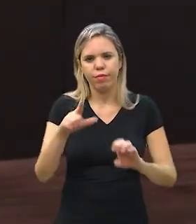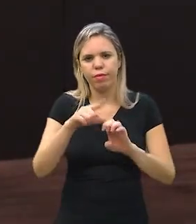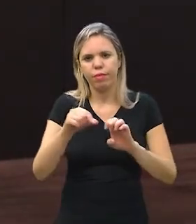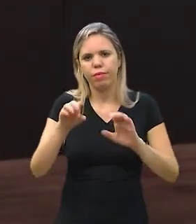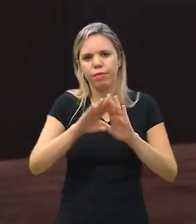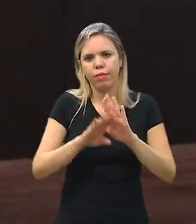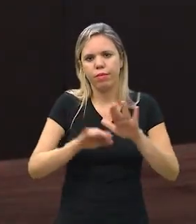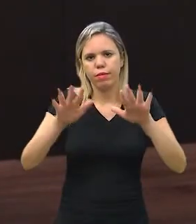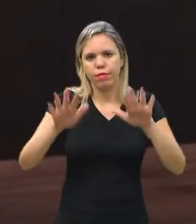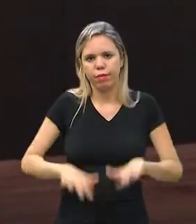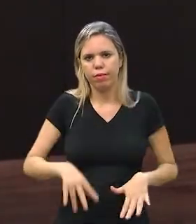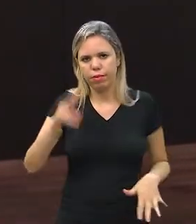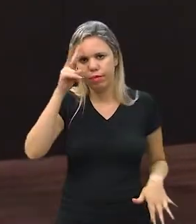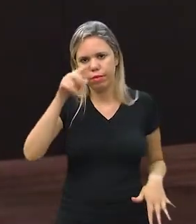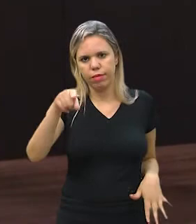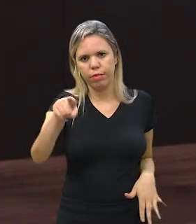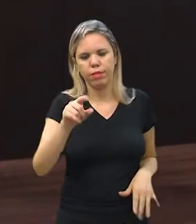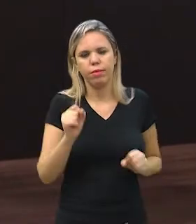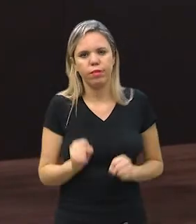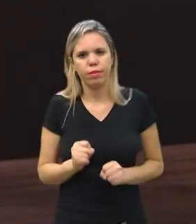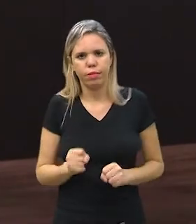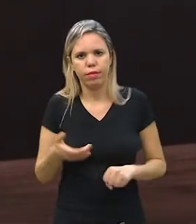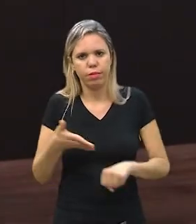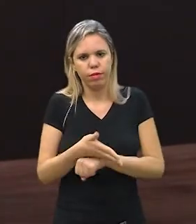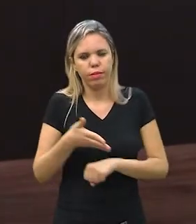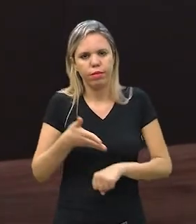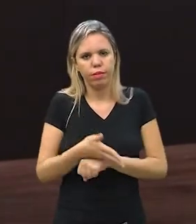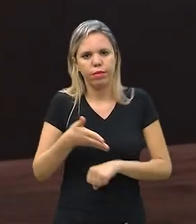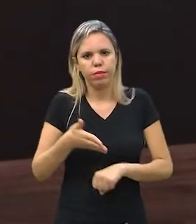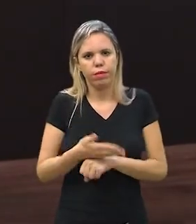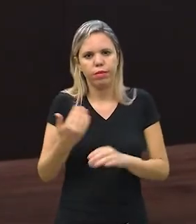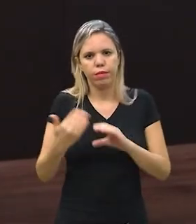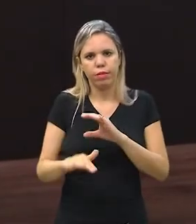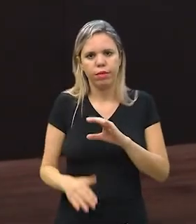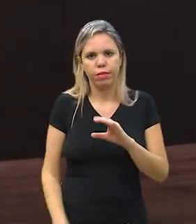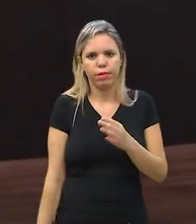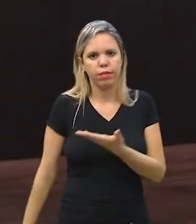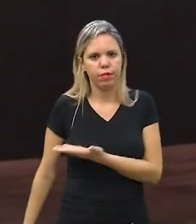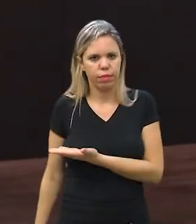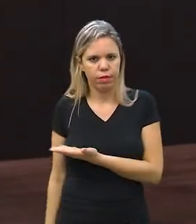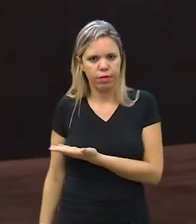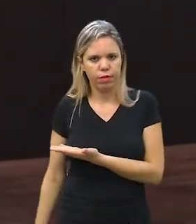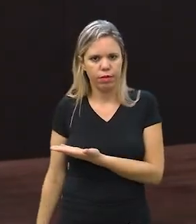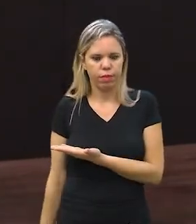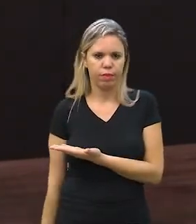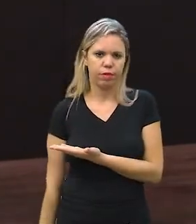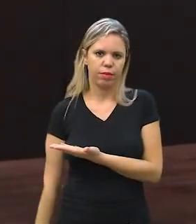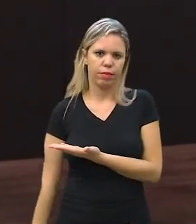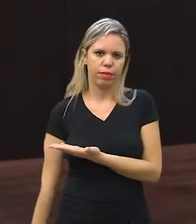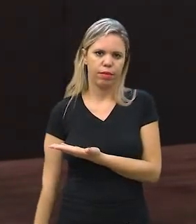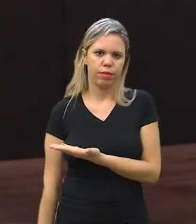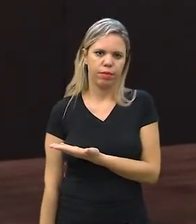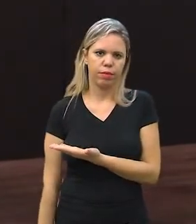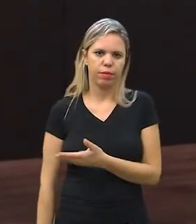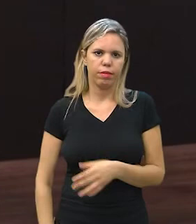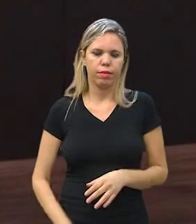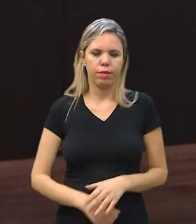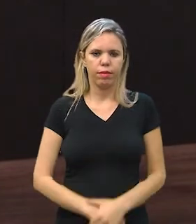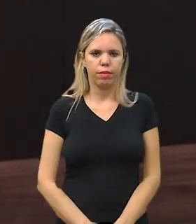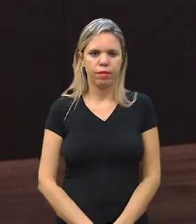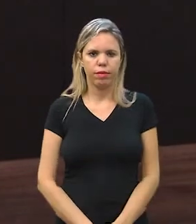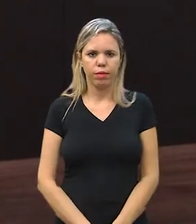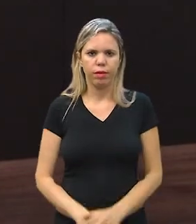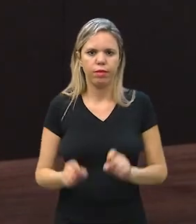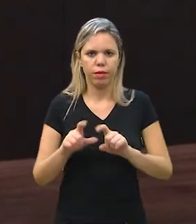Ser Empreendedor fica por aqui, lembrando que você pode participar ou mandar a sua sugestão pelo WhatsApp da TV Câmara Campinas.